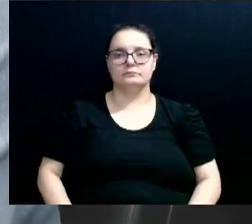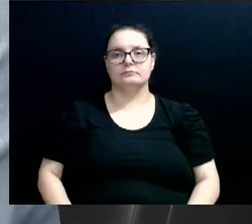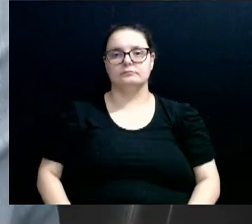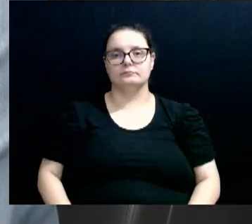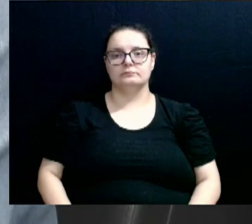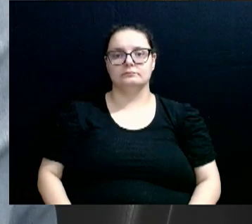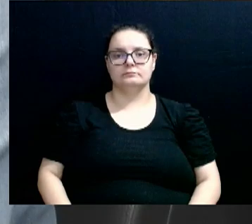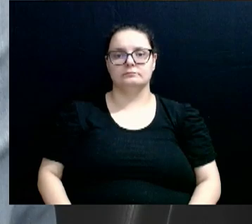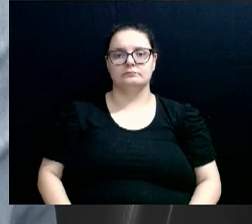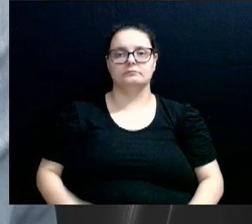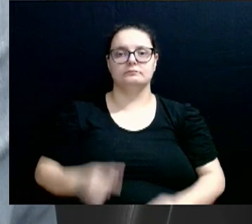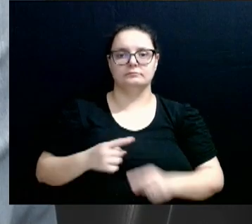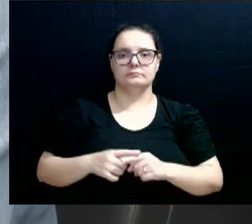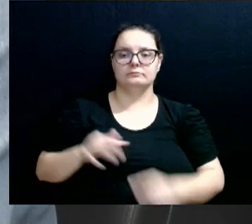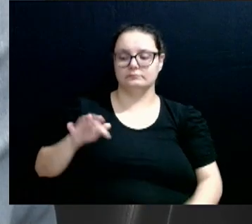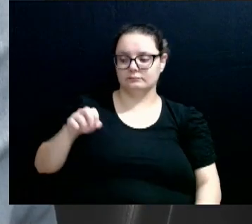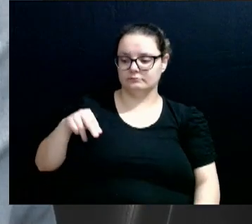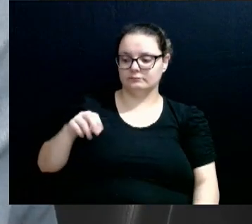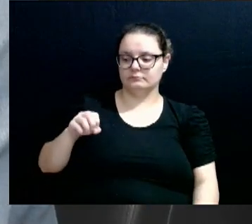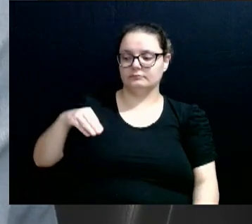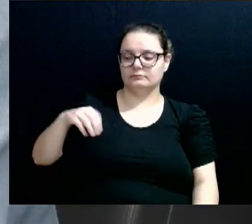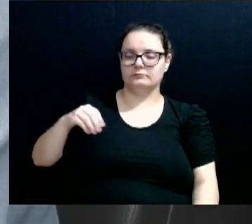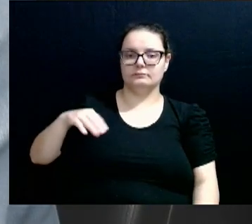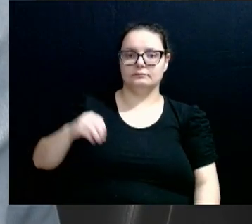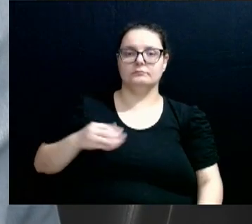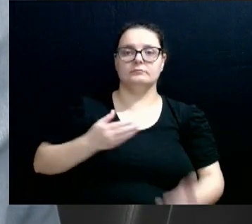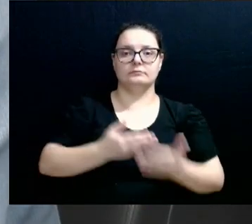fenômeno estudado, né, a questão da